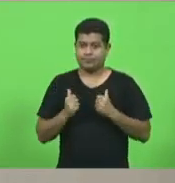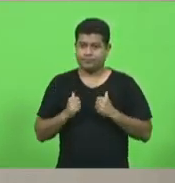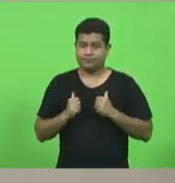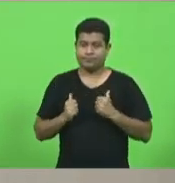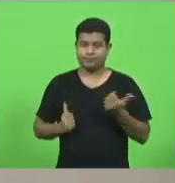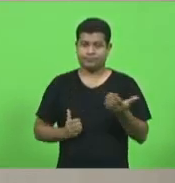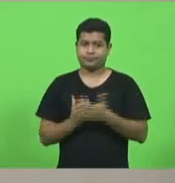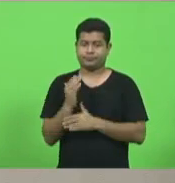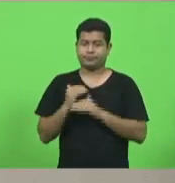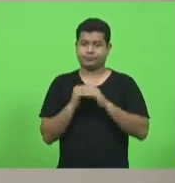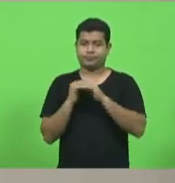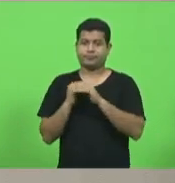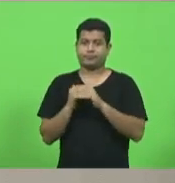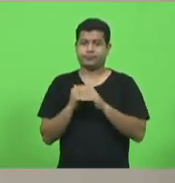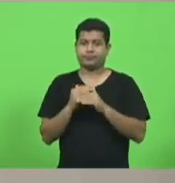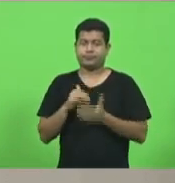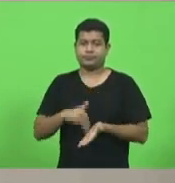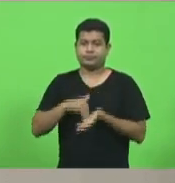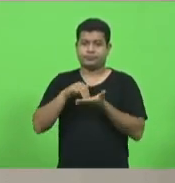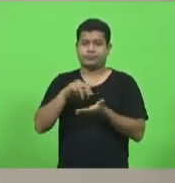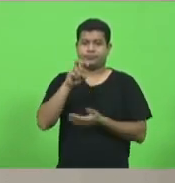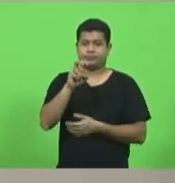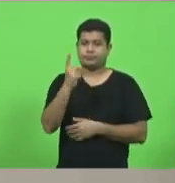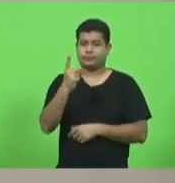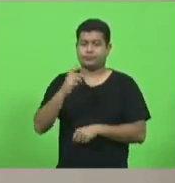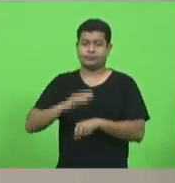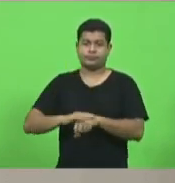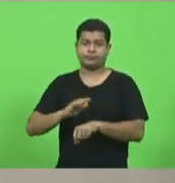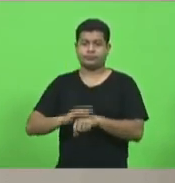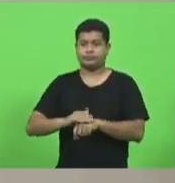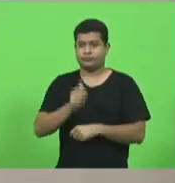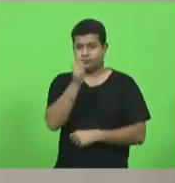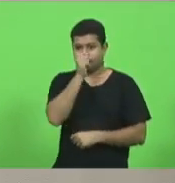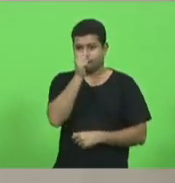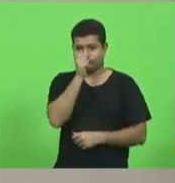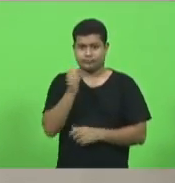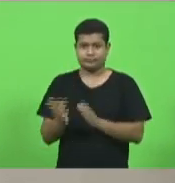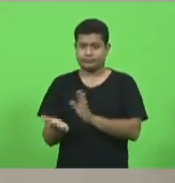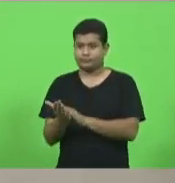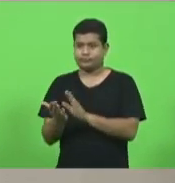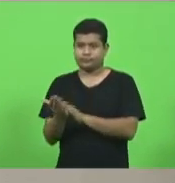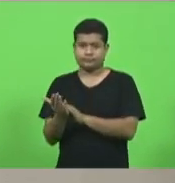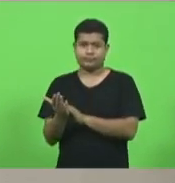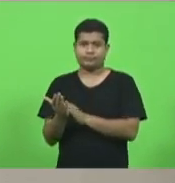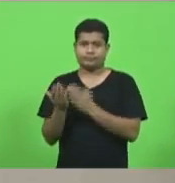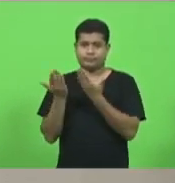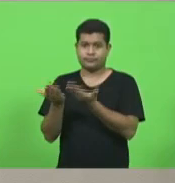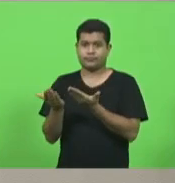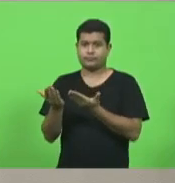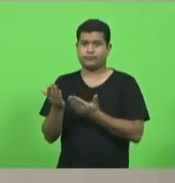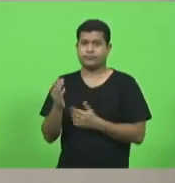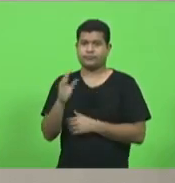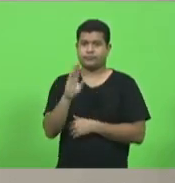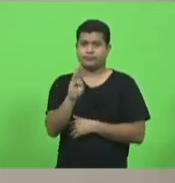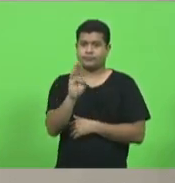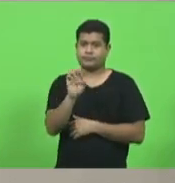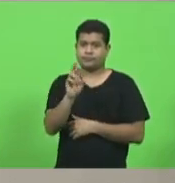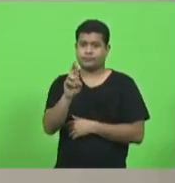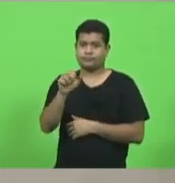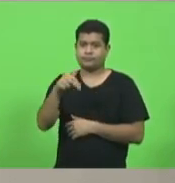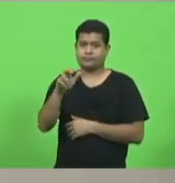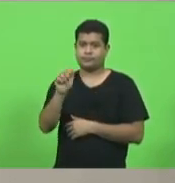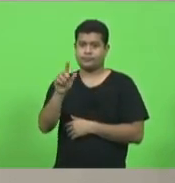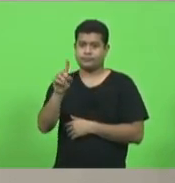Aprovado por unanimidade. Moção 51. Autor deputado João Amin, manifestando aplausos ao senhor Bernard Wells,